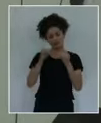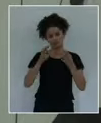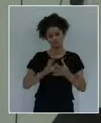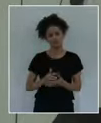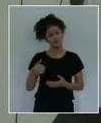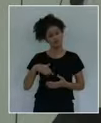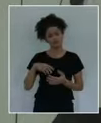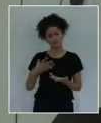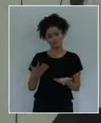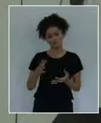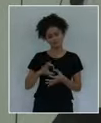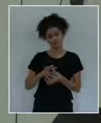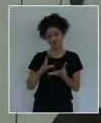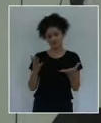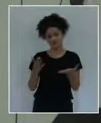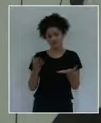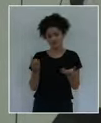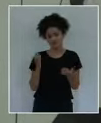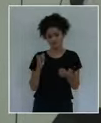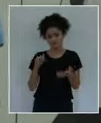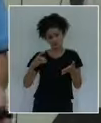à disposição de vocês.